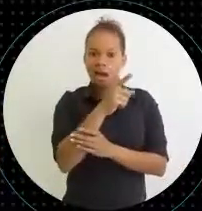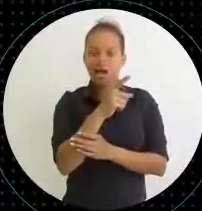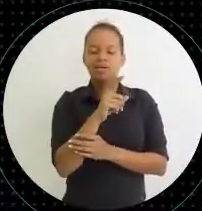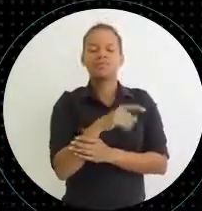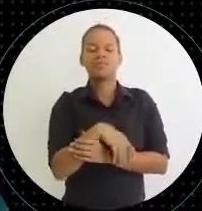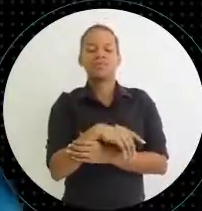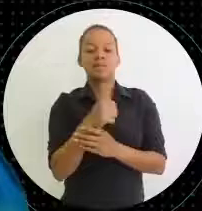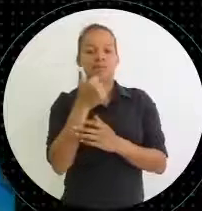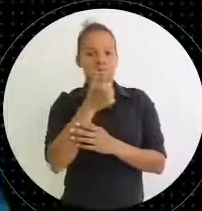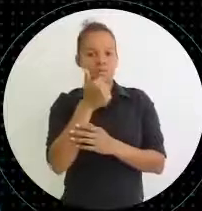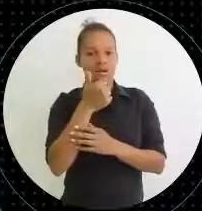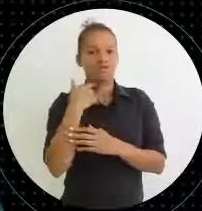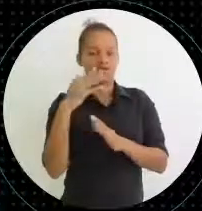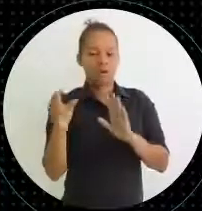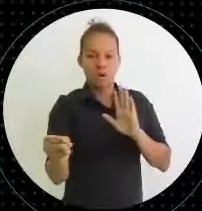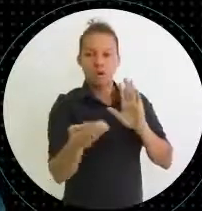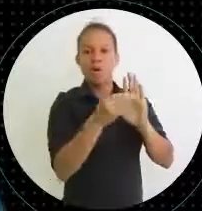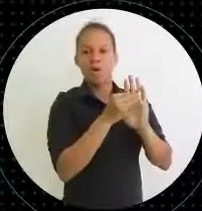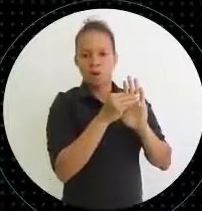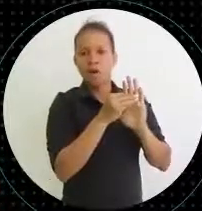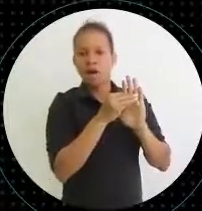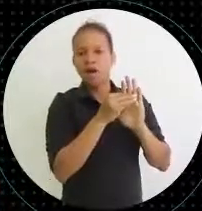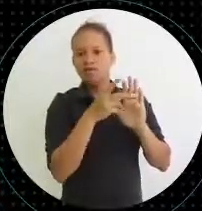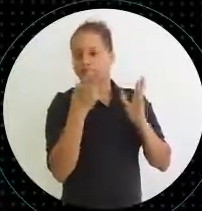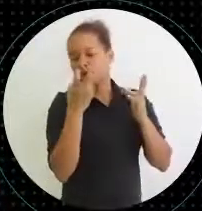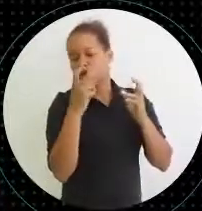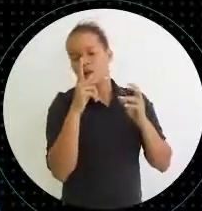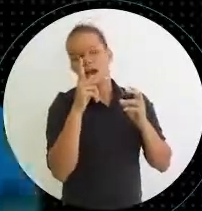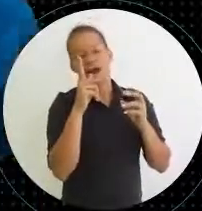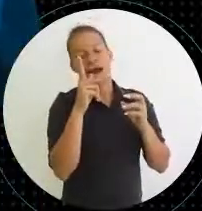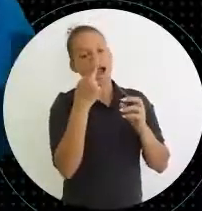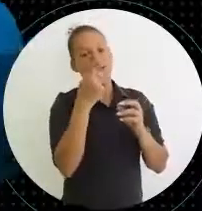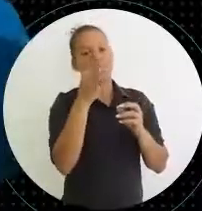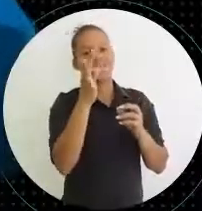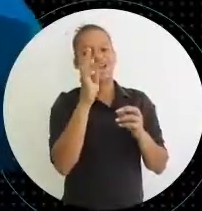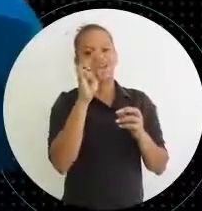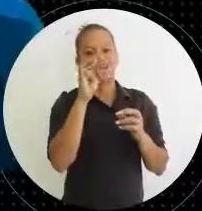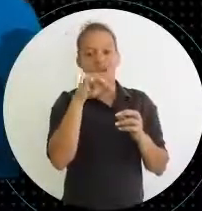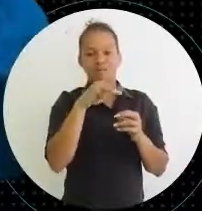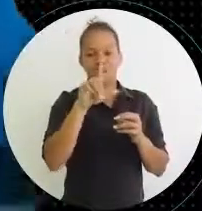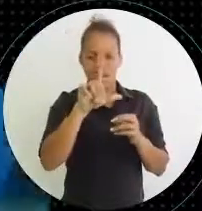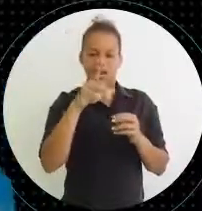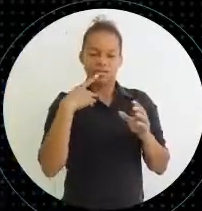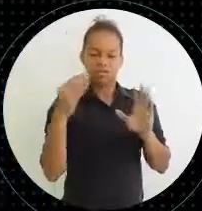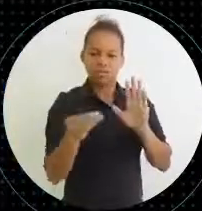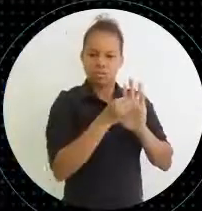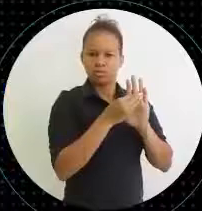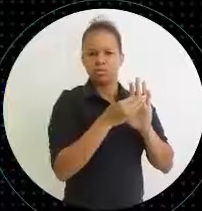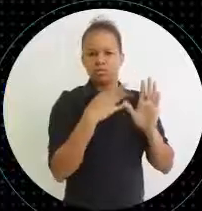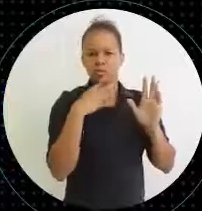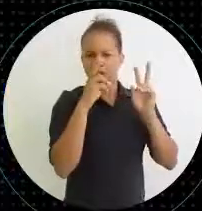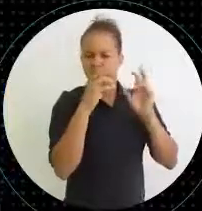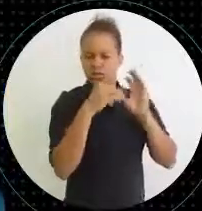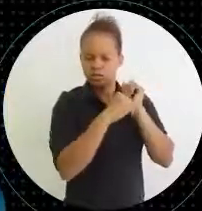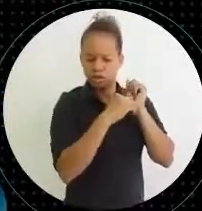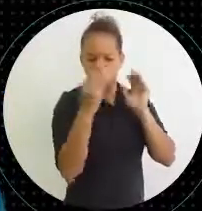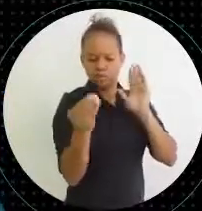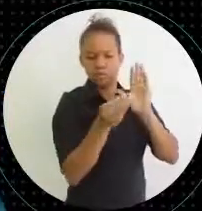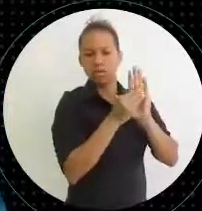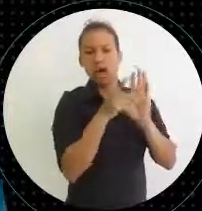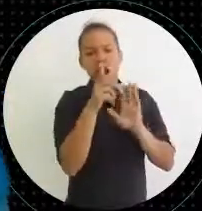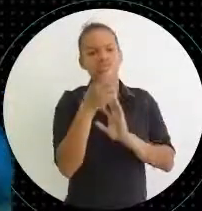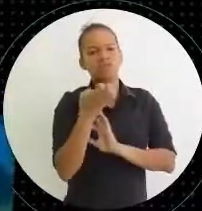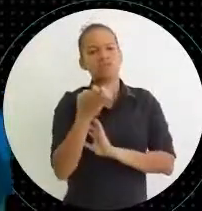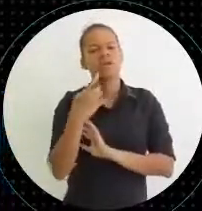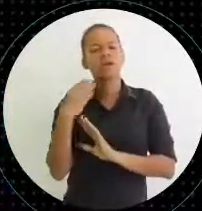primeira página. Você coloca o doctype, você coloca o HTML, você coloca o seu código HTML, todo o seu conteúdo bonitinho. E